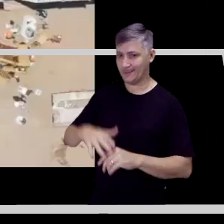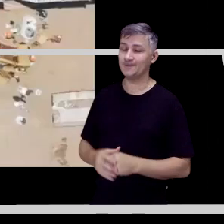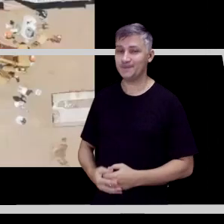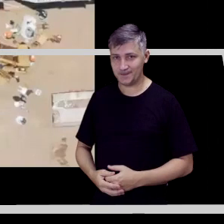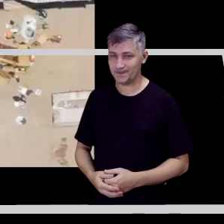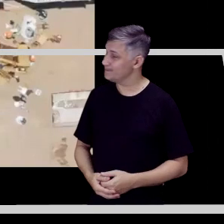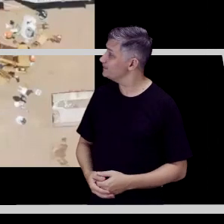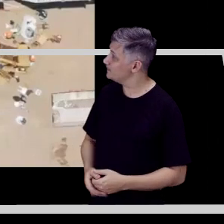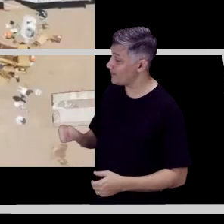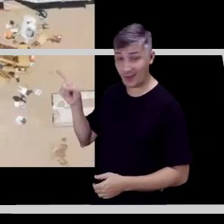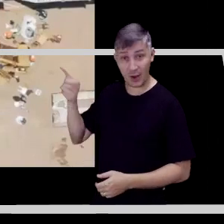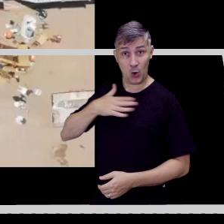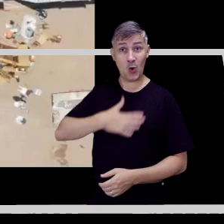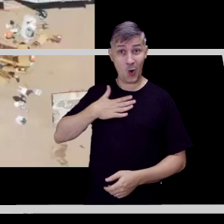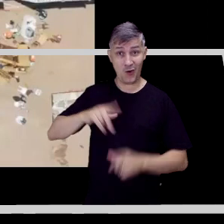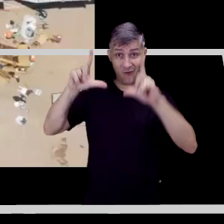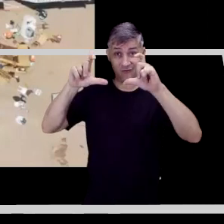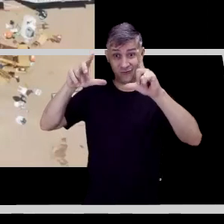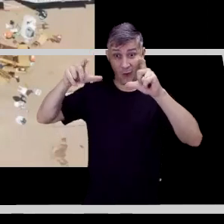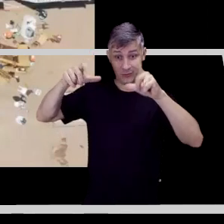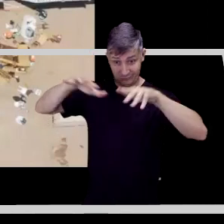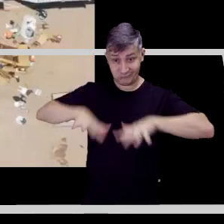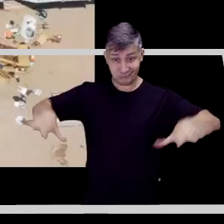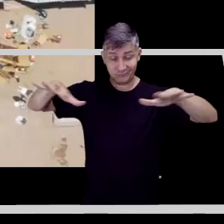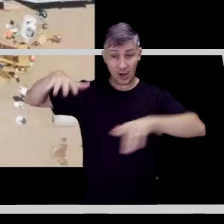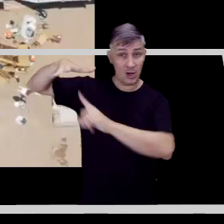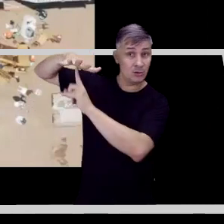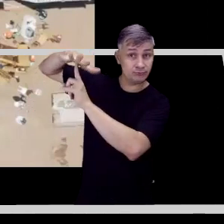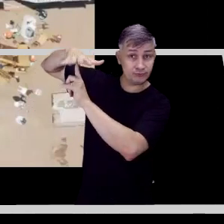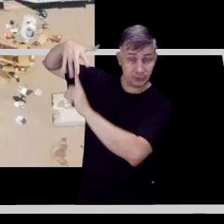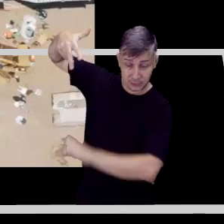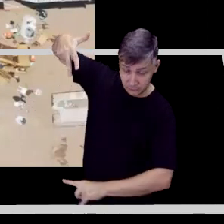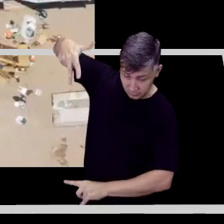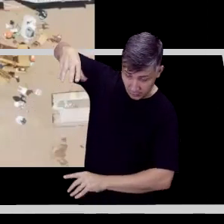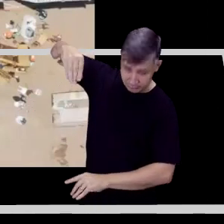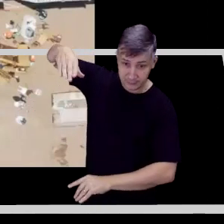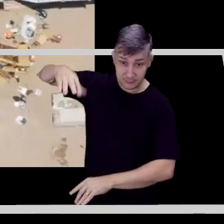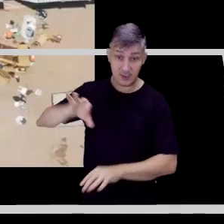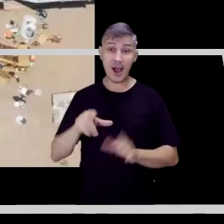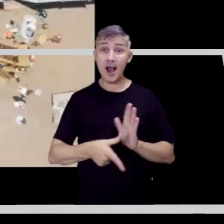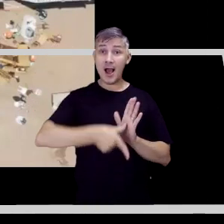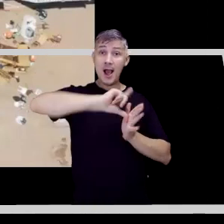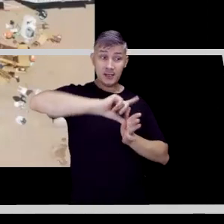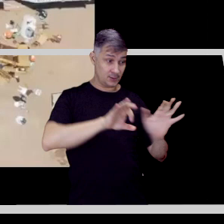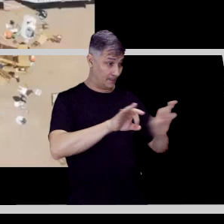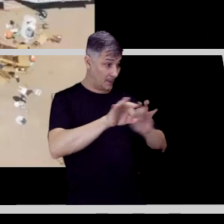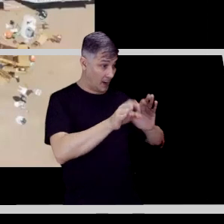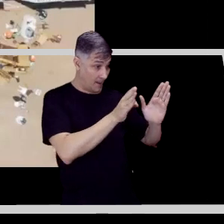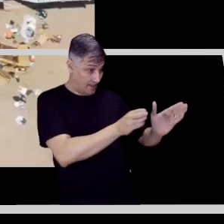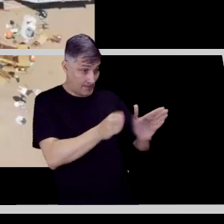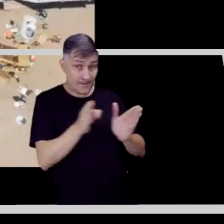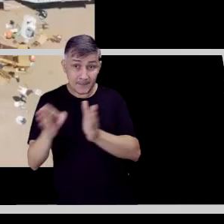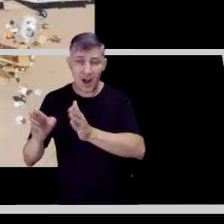partes existem. Gosto muito dessa imagem aqui, que é uma imagem de drone do canteiro de preparação